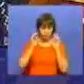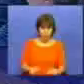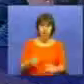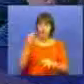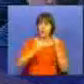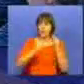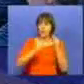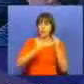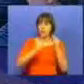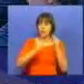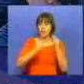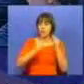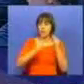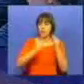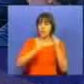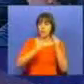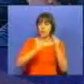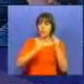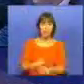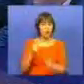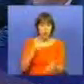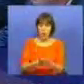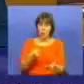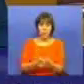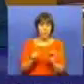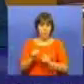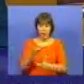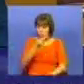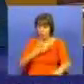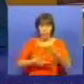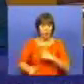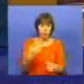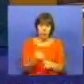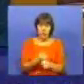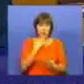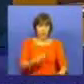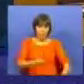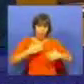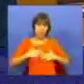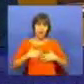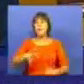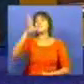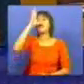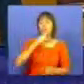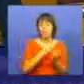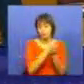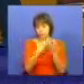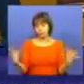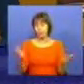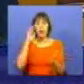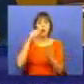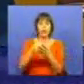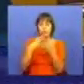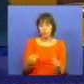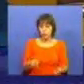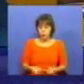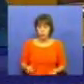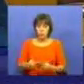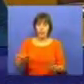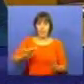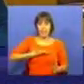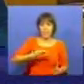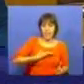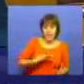de Contas contra a contribuição que não paga a contrapartida de um serviço. O Governo multiplicou resoluções,